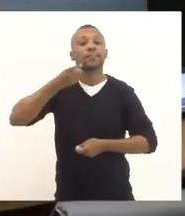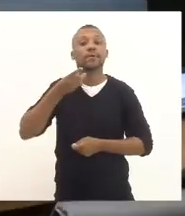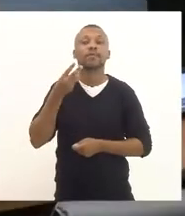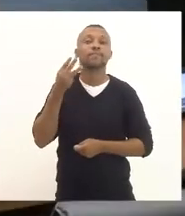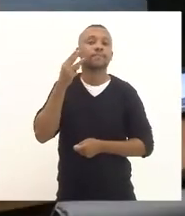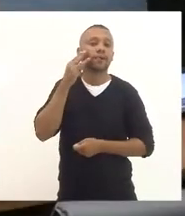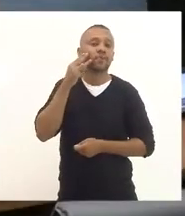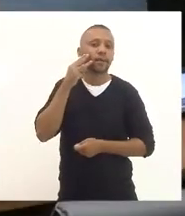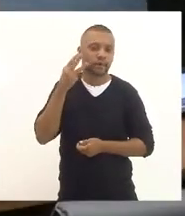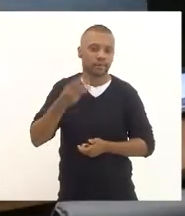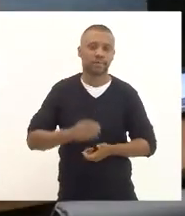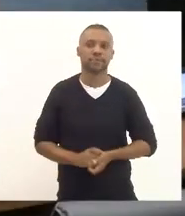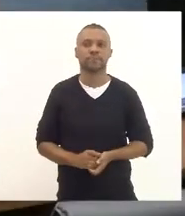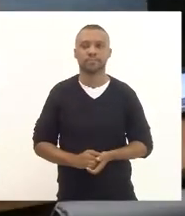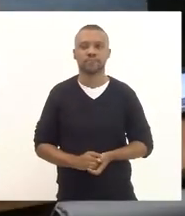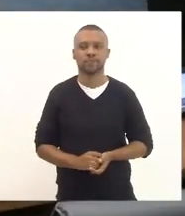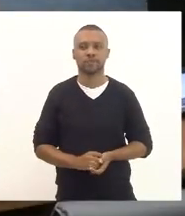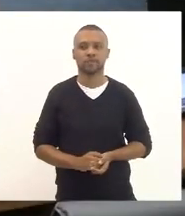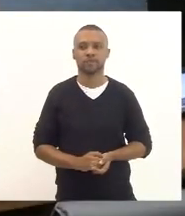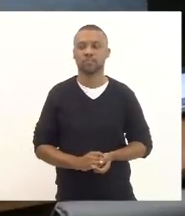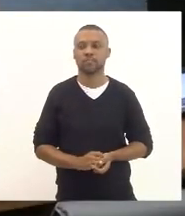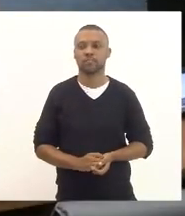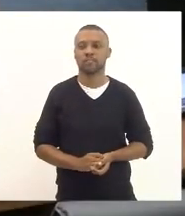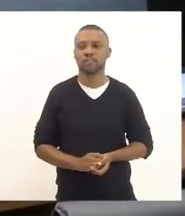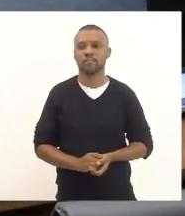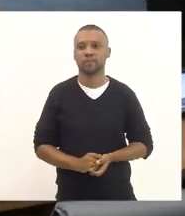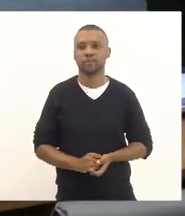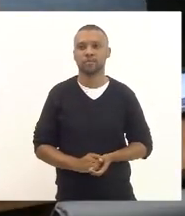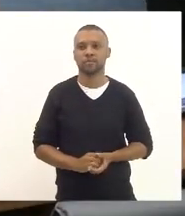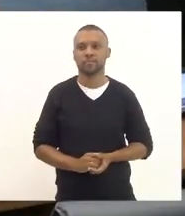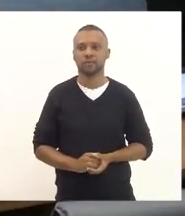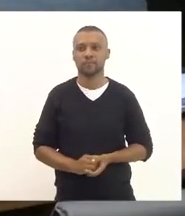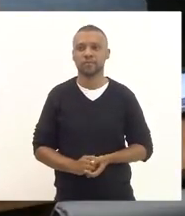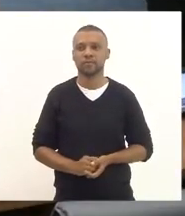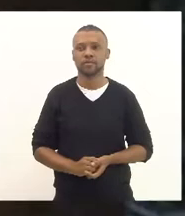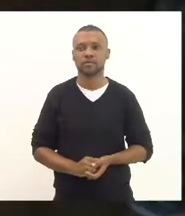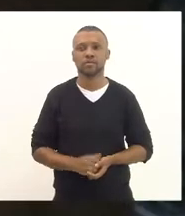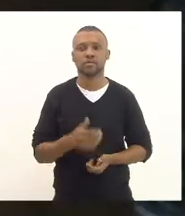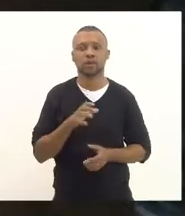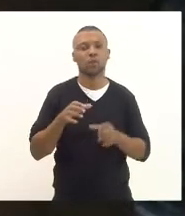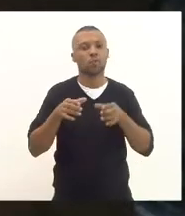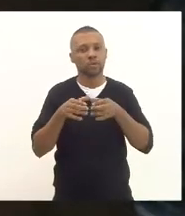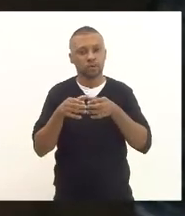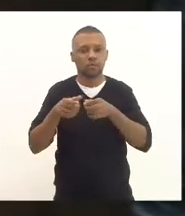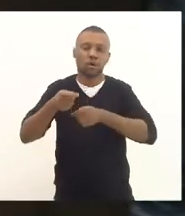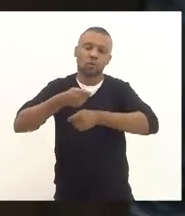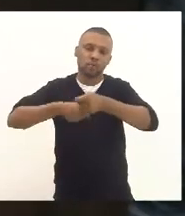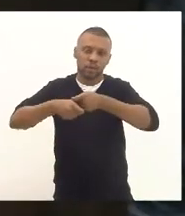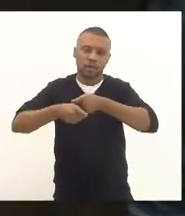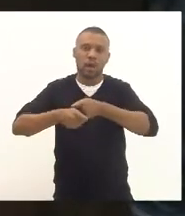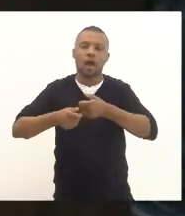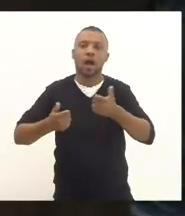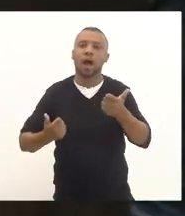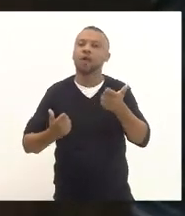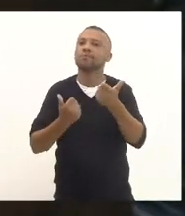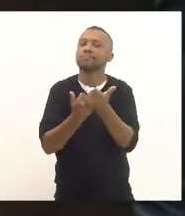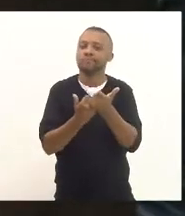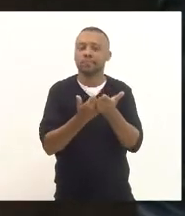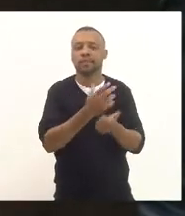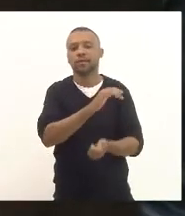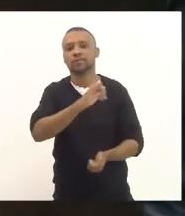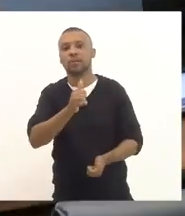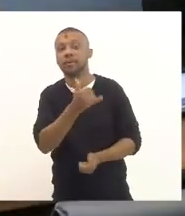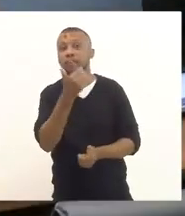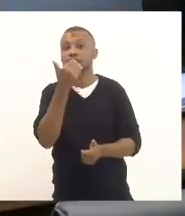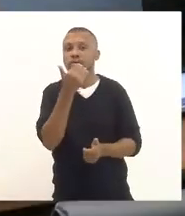carneiro oi oi a comissão de Economia acompanha o parecer da ccj nos termos do